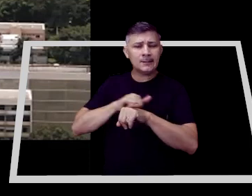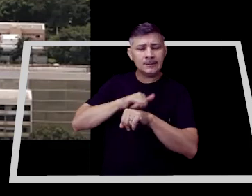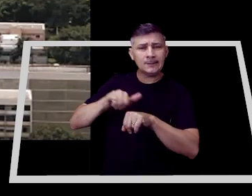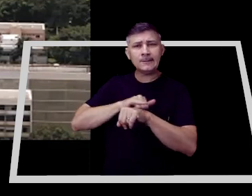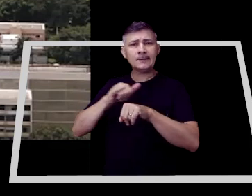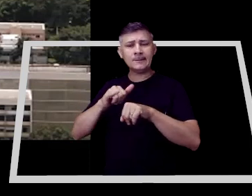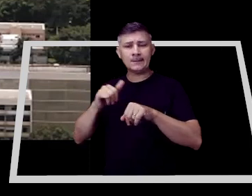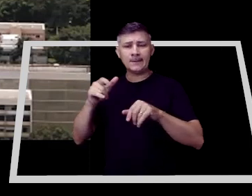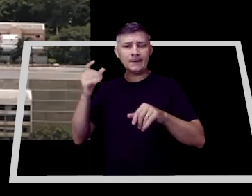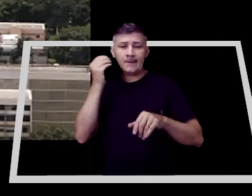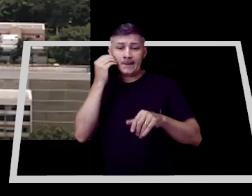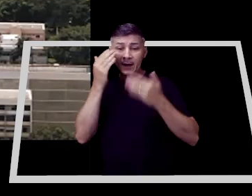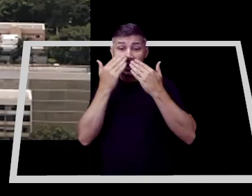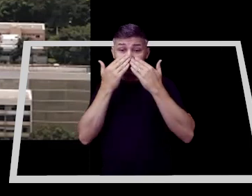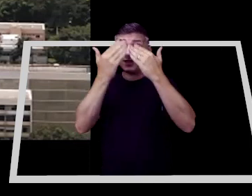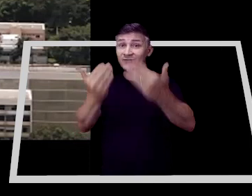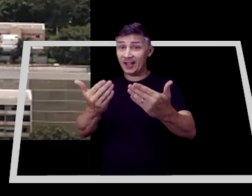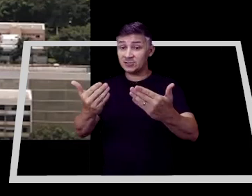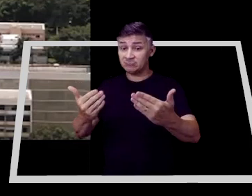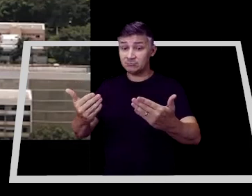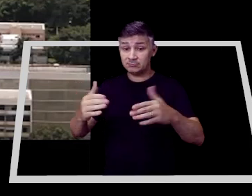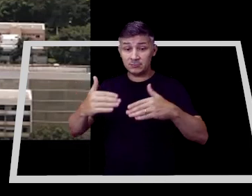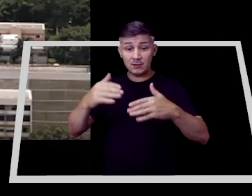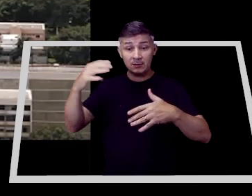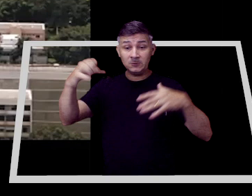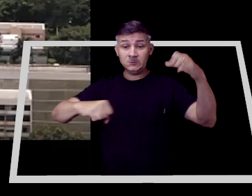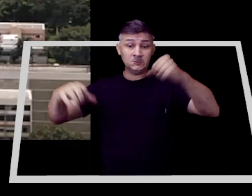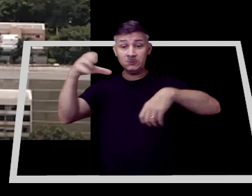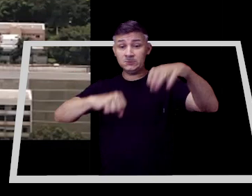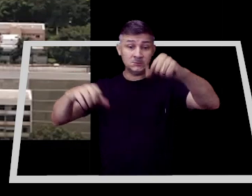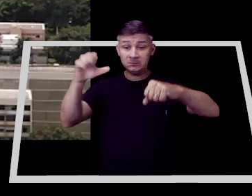tentava justamente desobstruir essa frente, que foi sendo